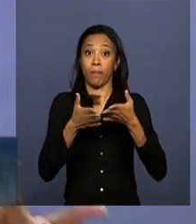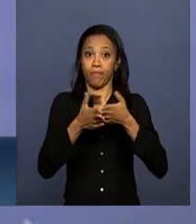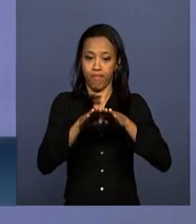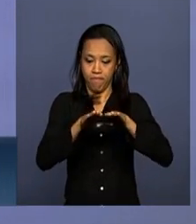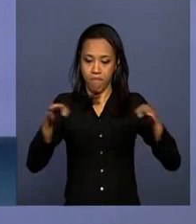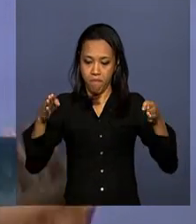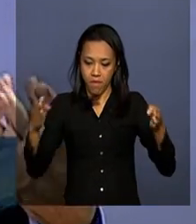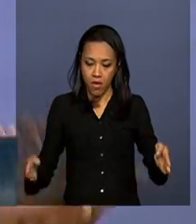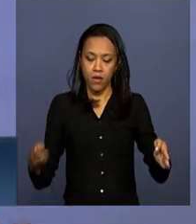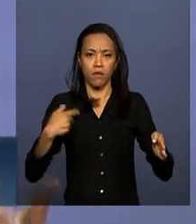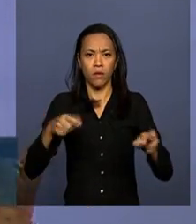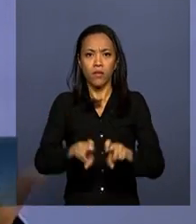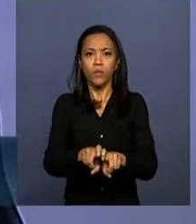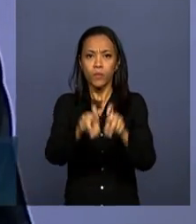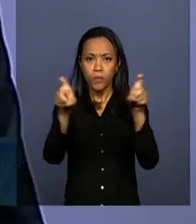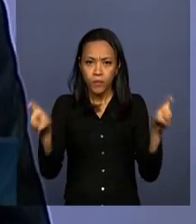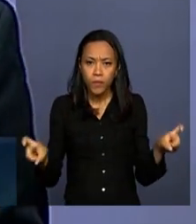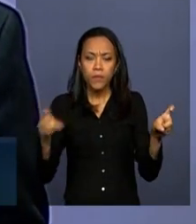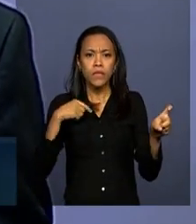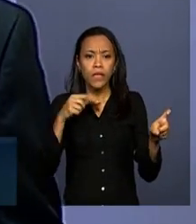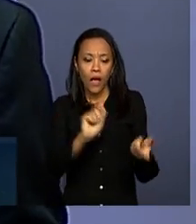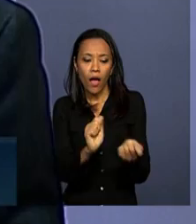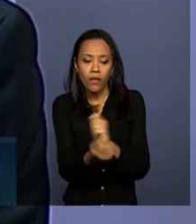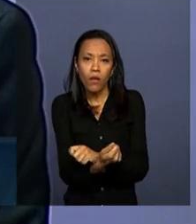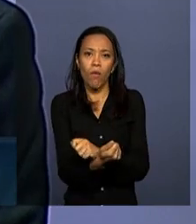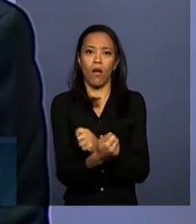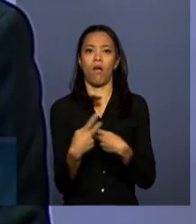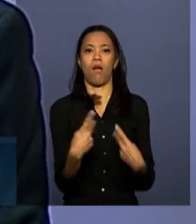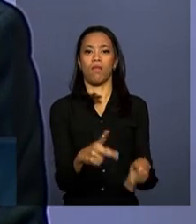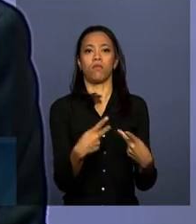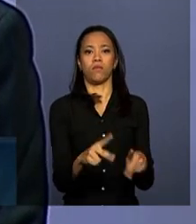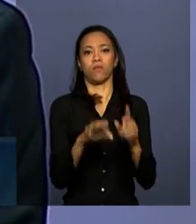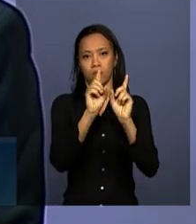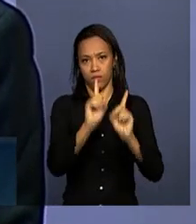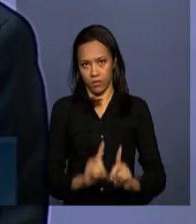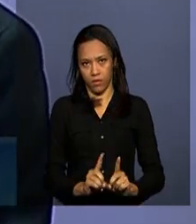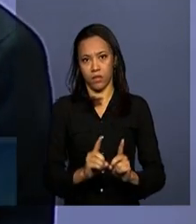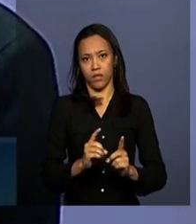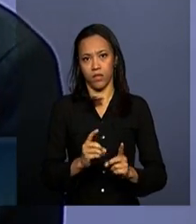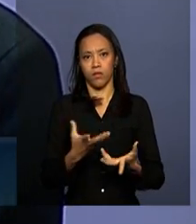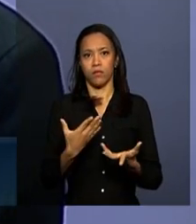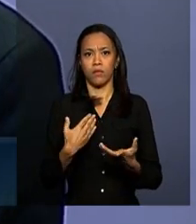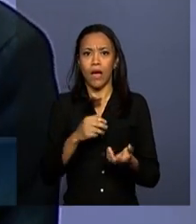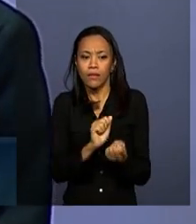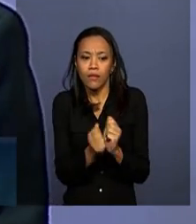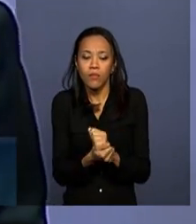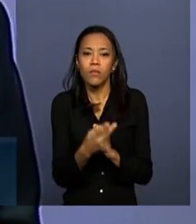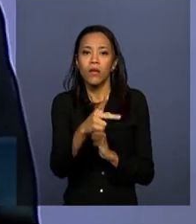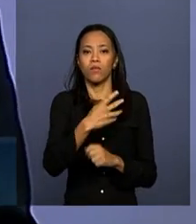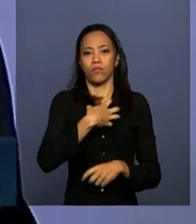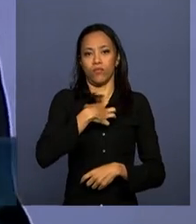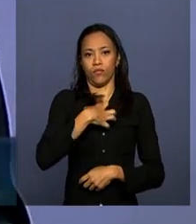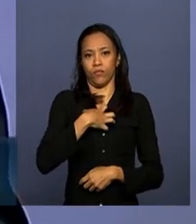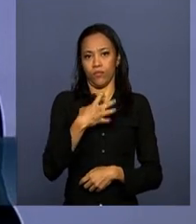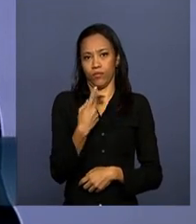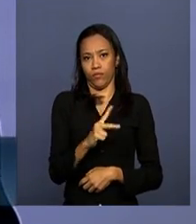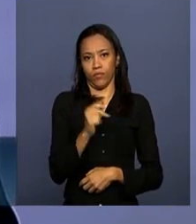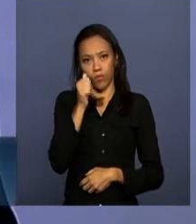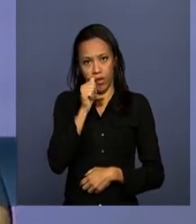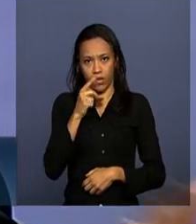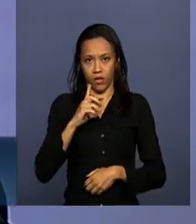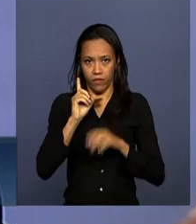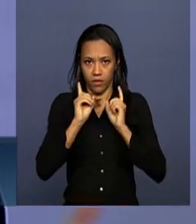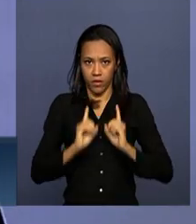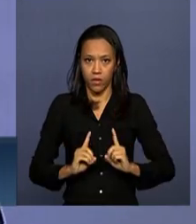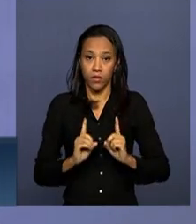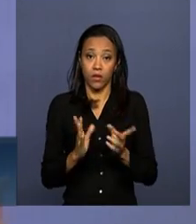pela equipe de saúde da família, pelo médico, pelo enfermeiro, em condições de dignidade, em condições adaptadas à sua realidade. Nós vamos precisar,